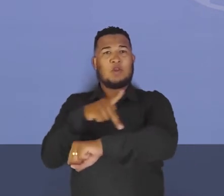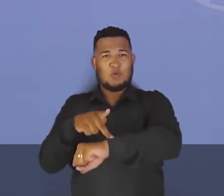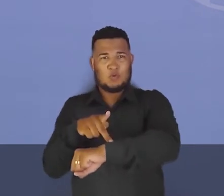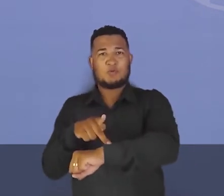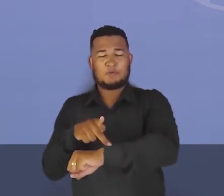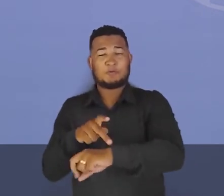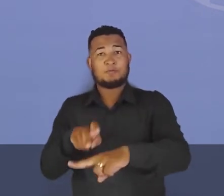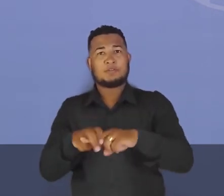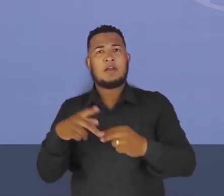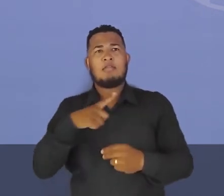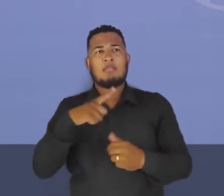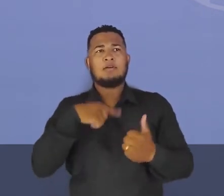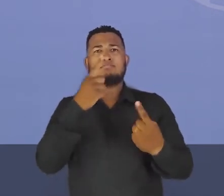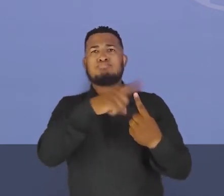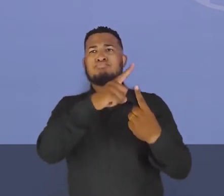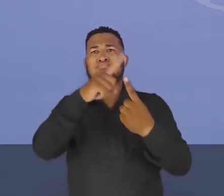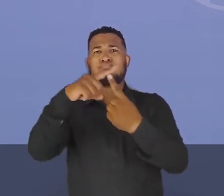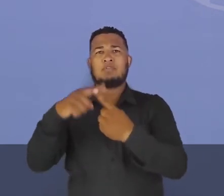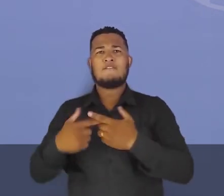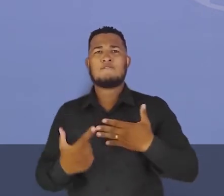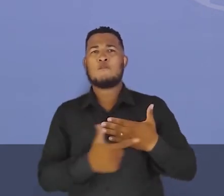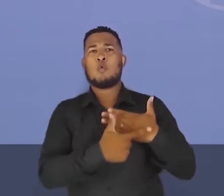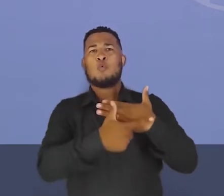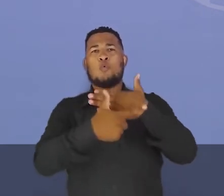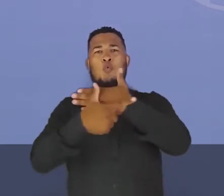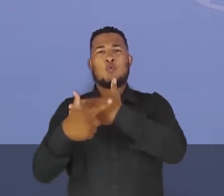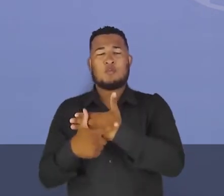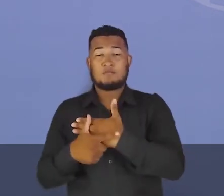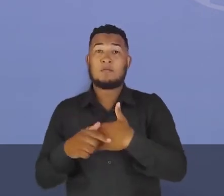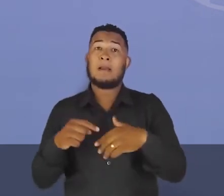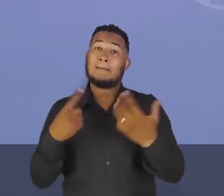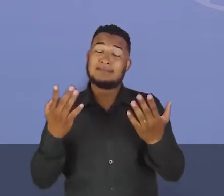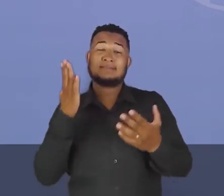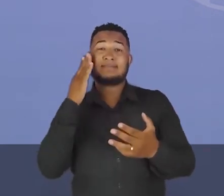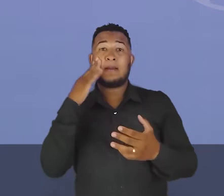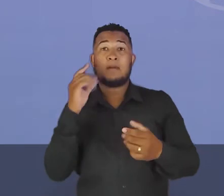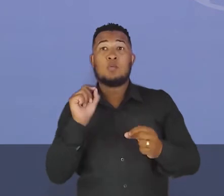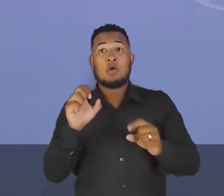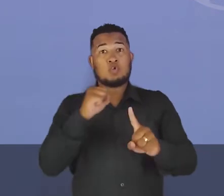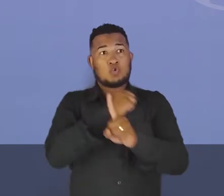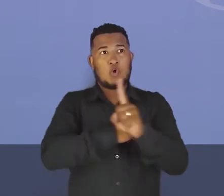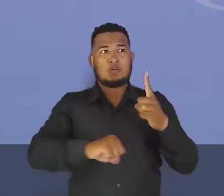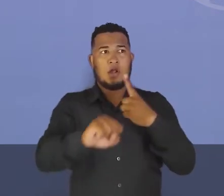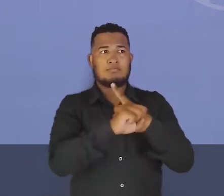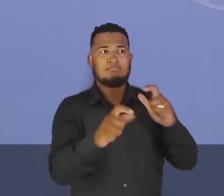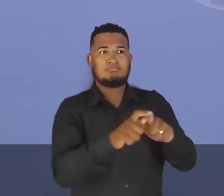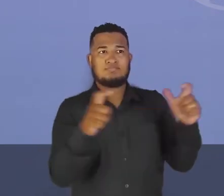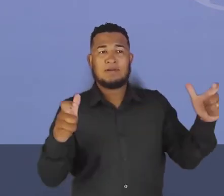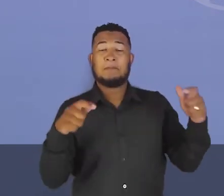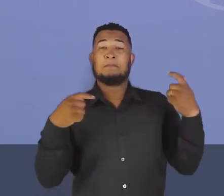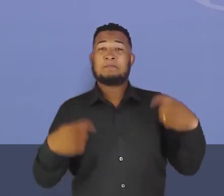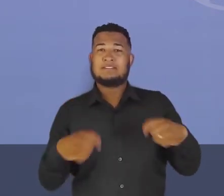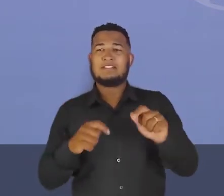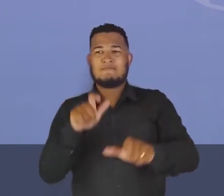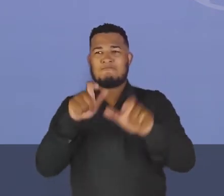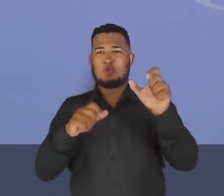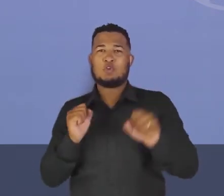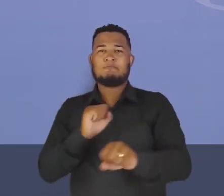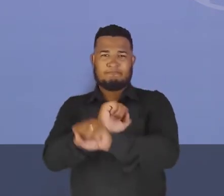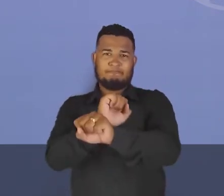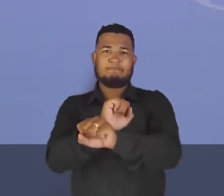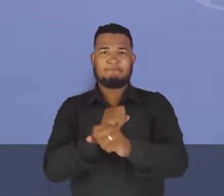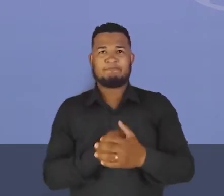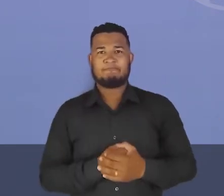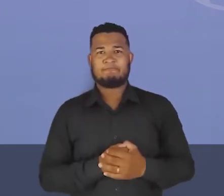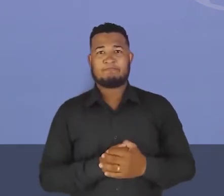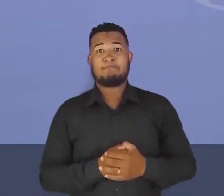uma multiplicidade de funções, já que boa parte da sociedade dependia do trabalho desses indivíduos. Então